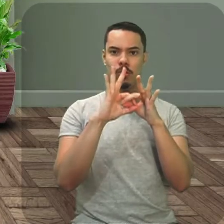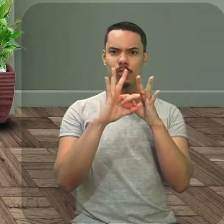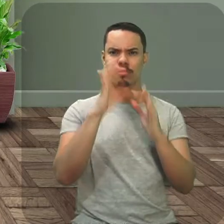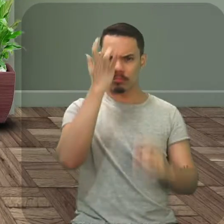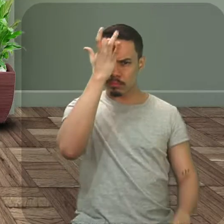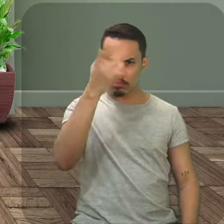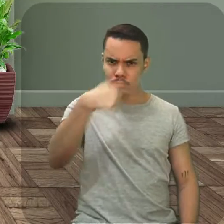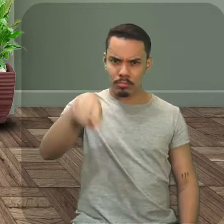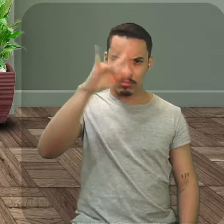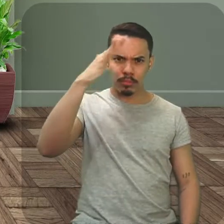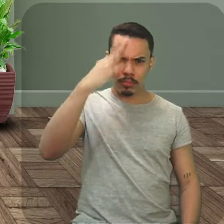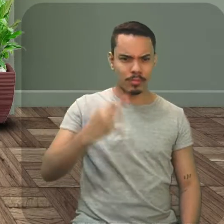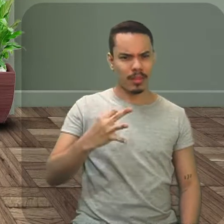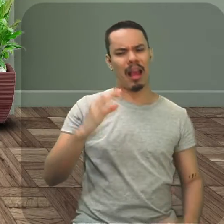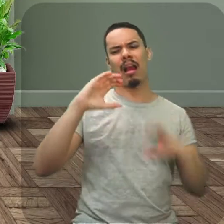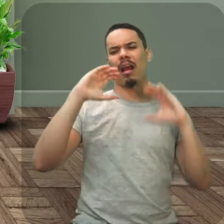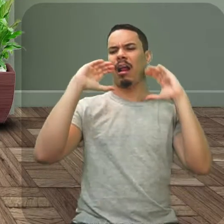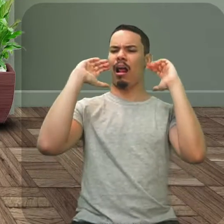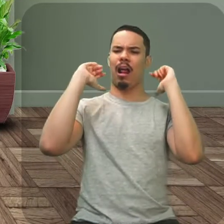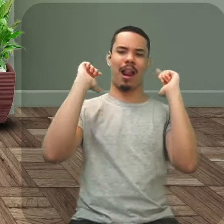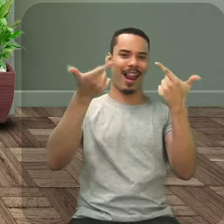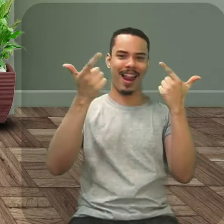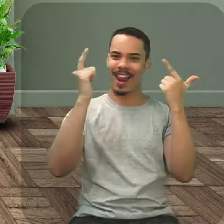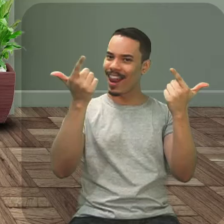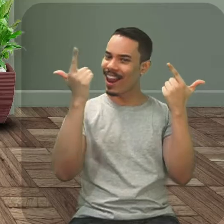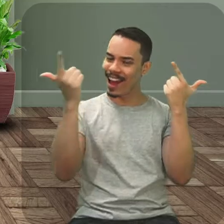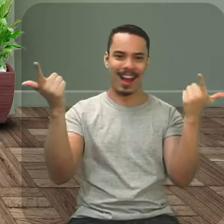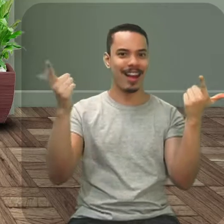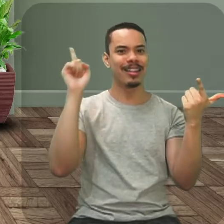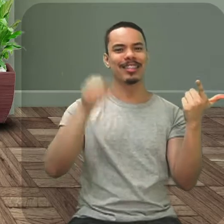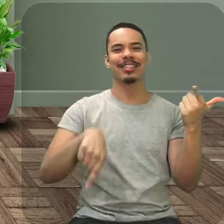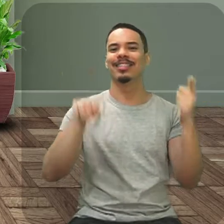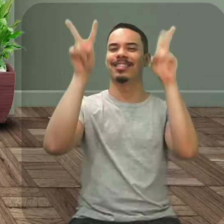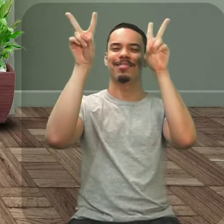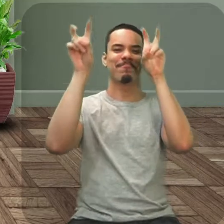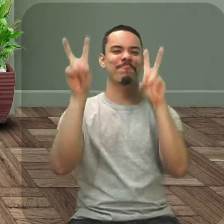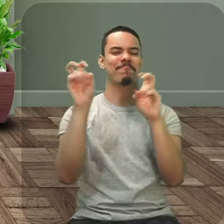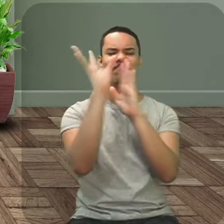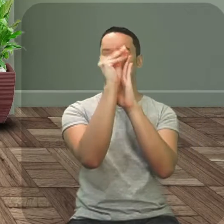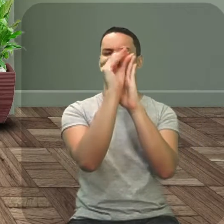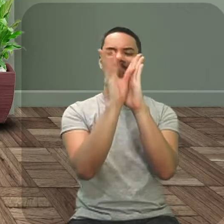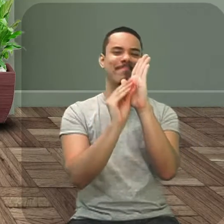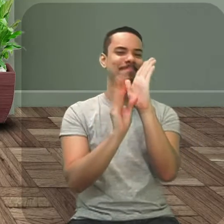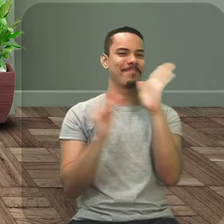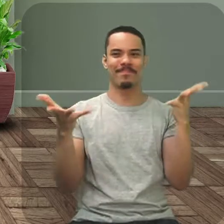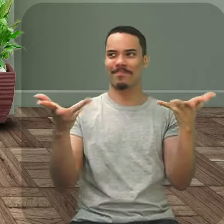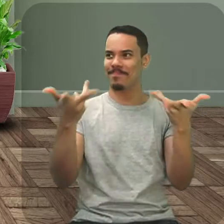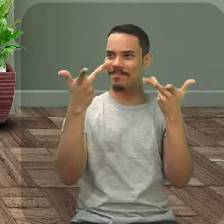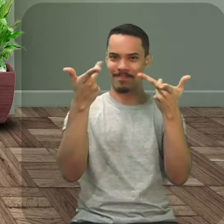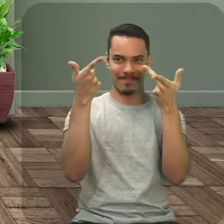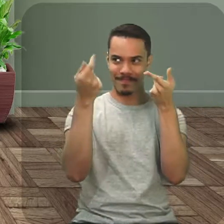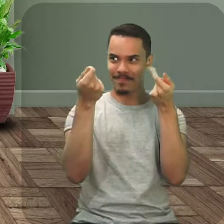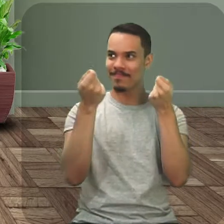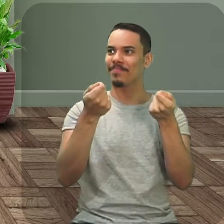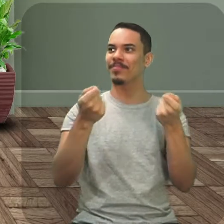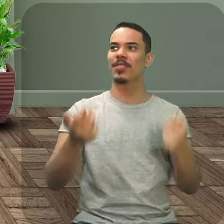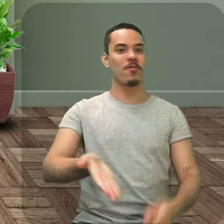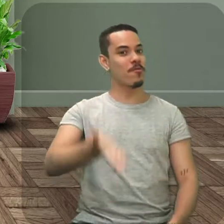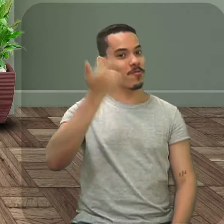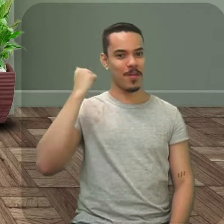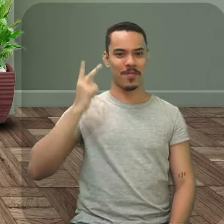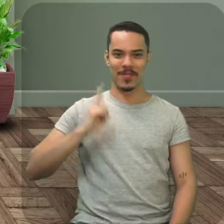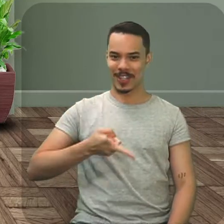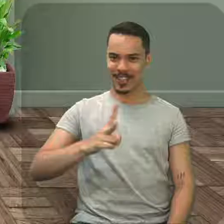facilitou Clara madinha é maravilhoso né Vamos lá da